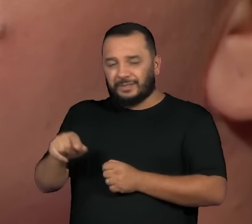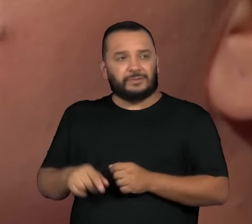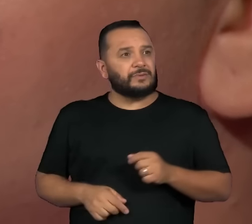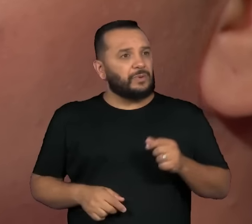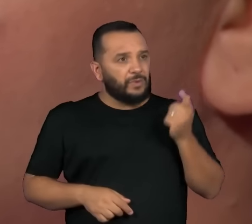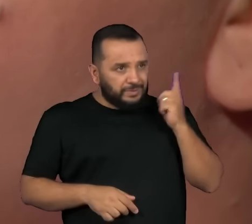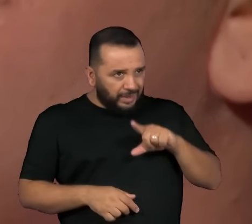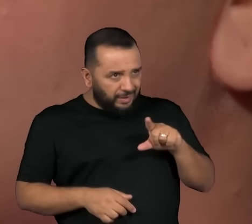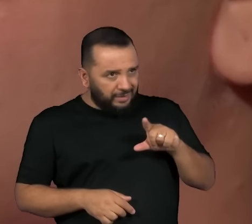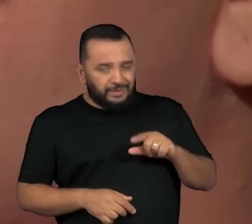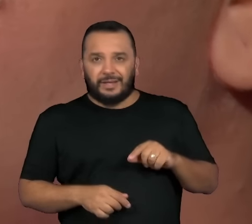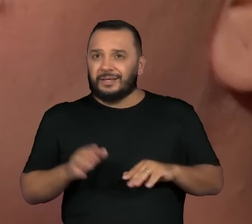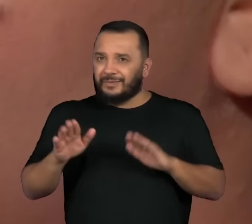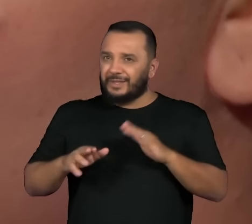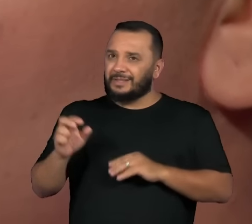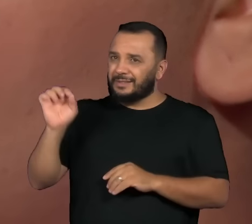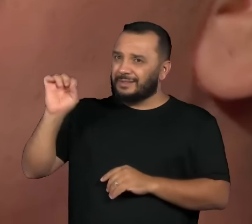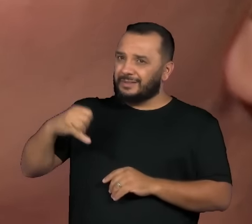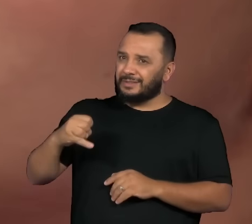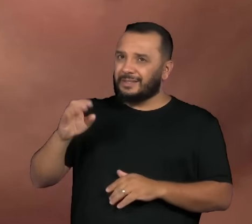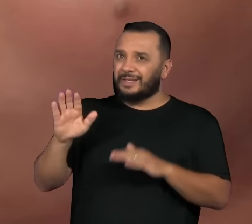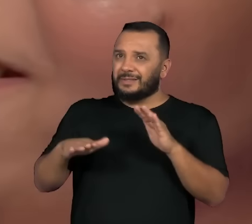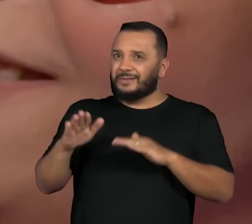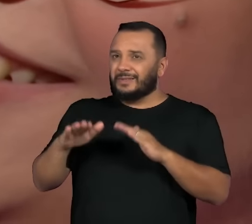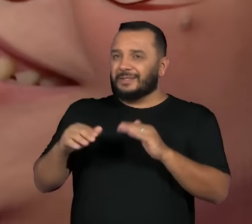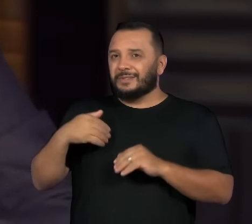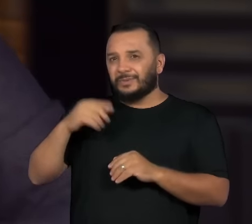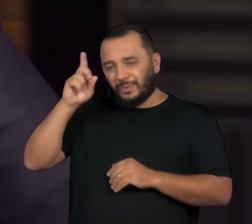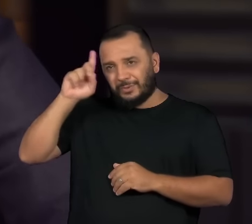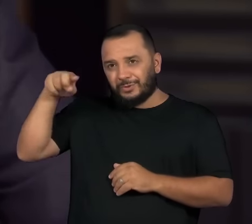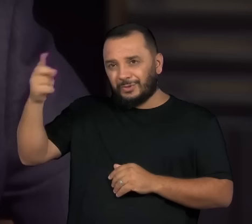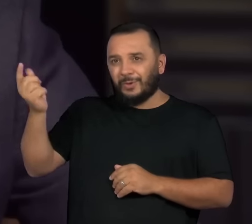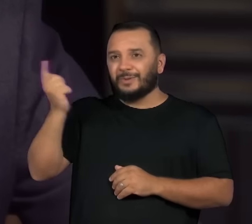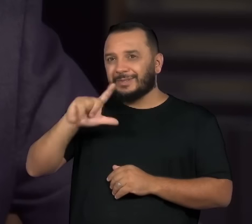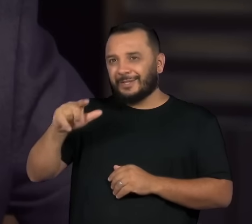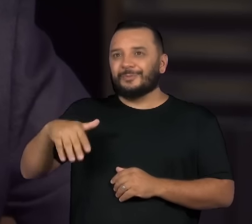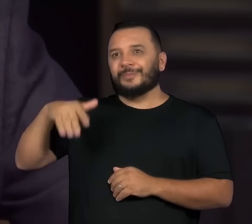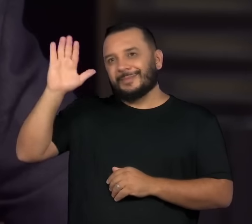que sim, tem dia que o outro dia eu consigo mais.